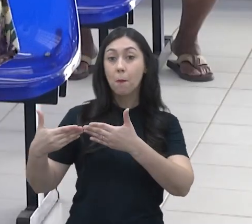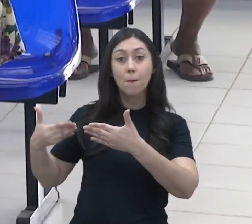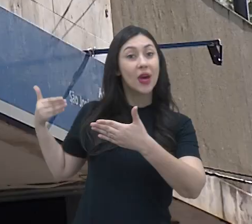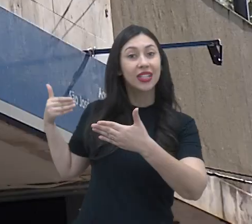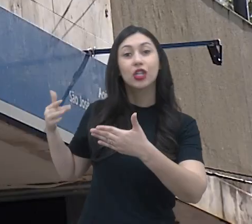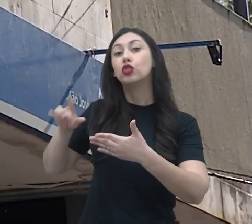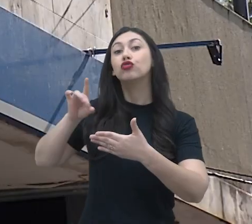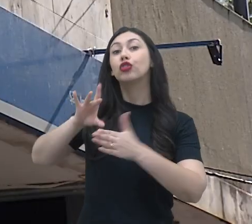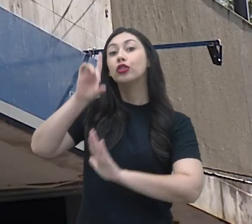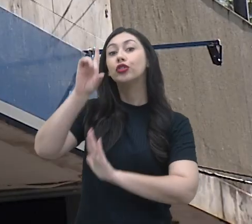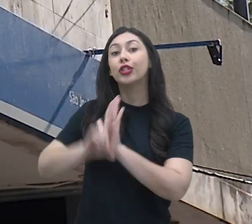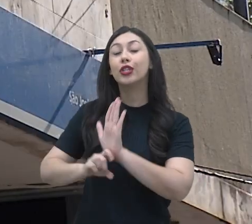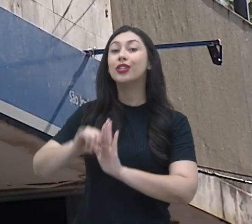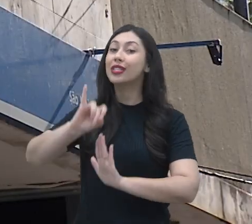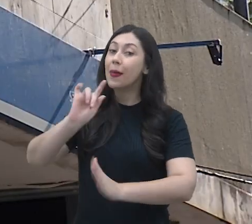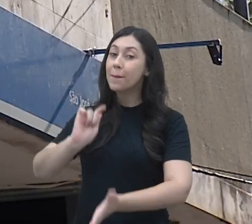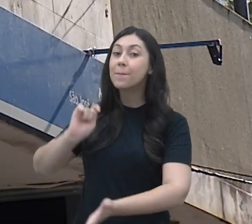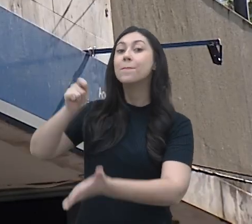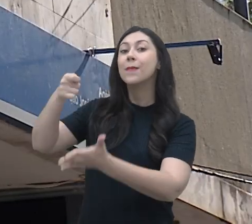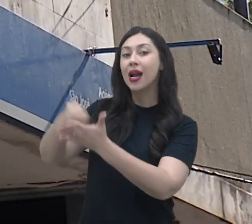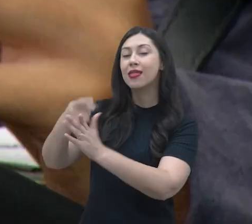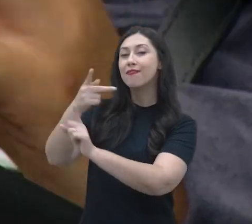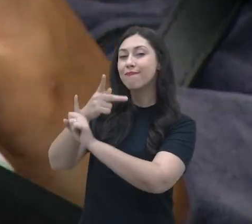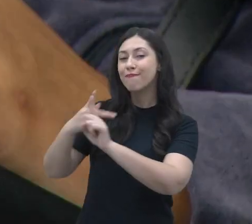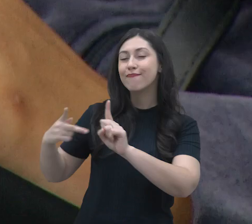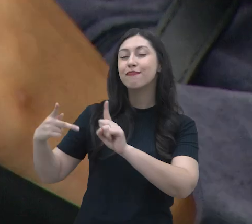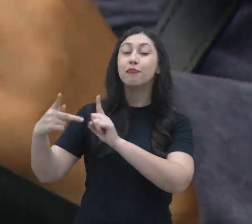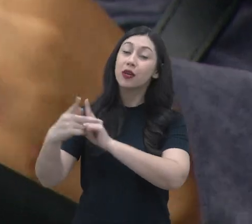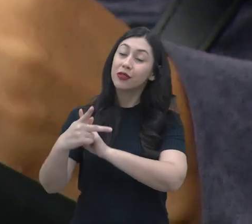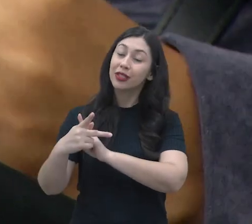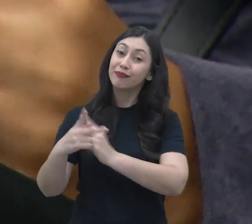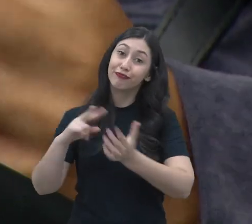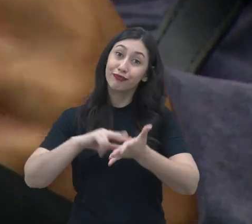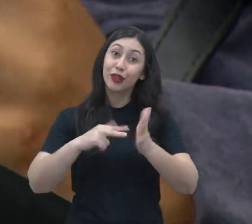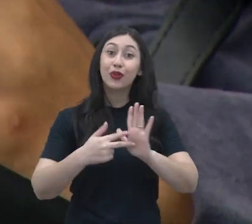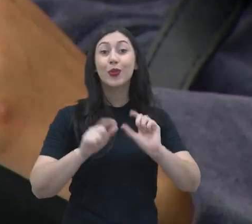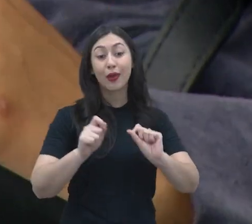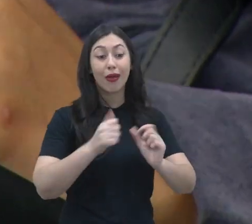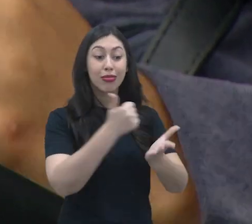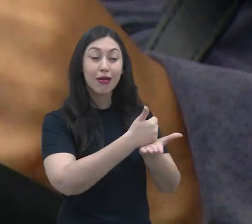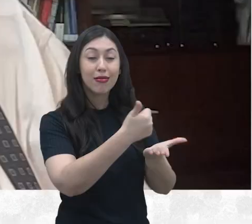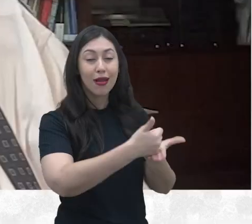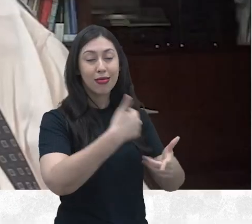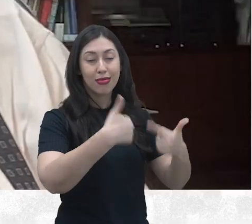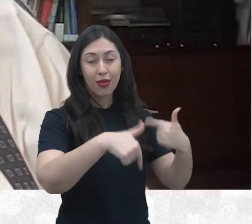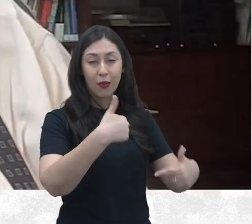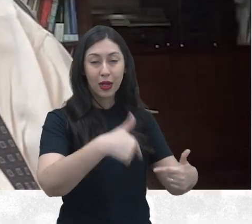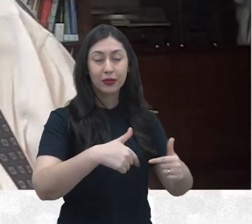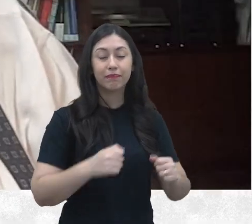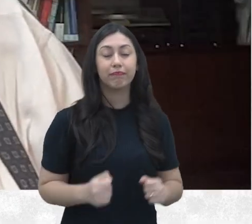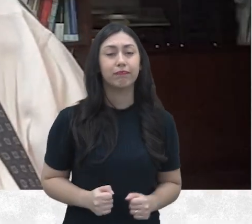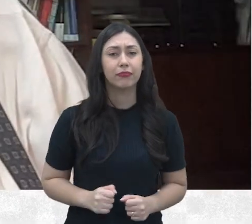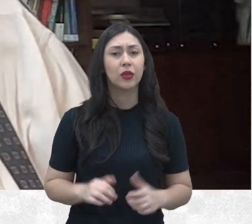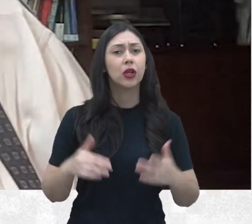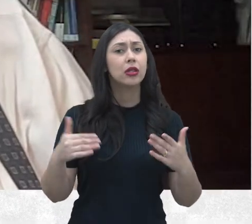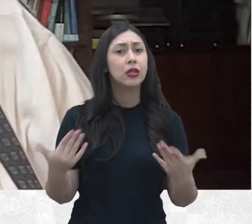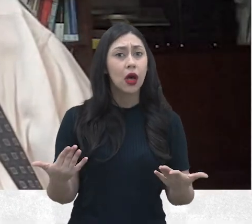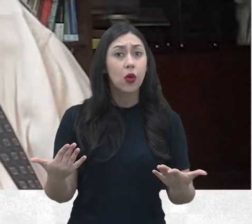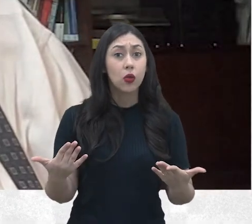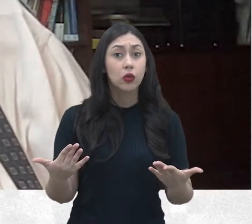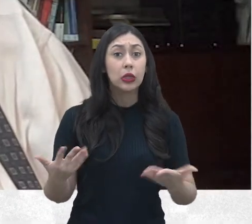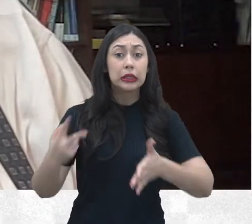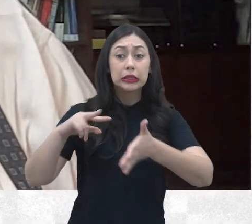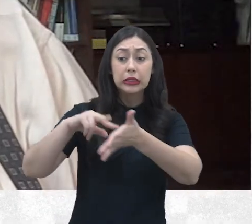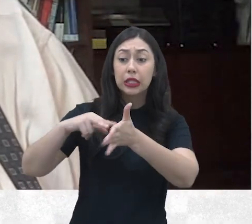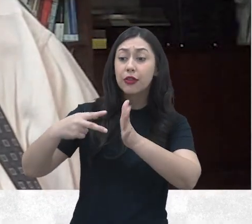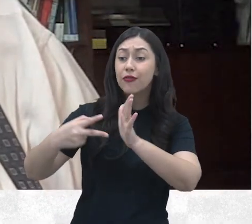esse direito quem contribuía para a Previdência Social, ou seja, quem tinha a carteira assinada. Então, estamos falando de mais da